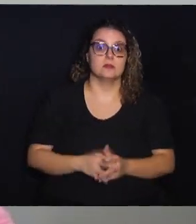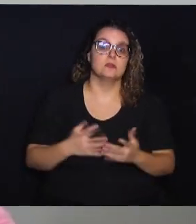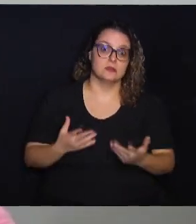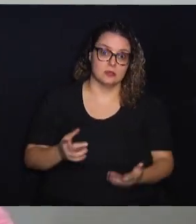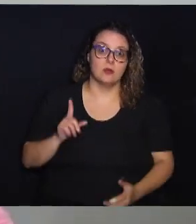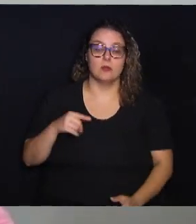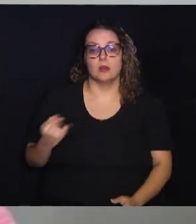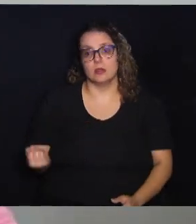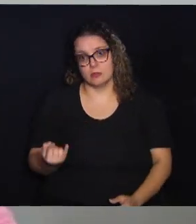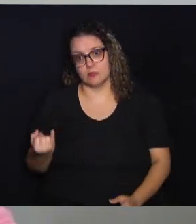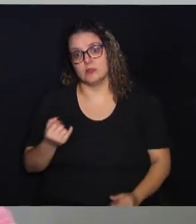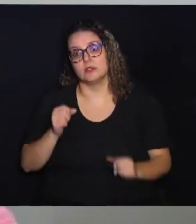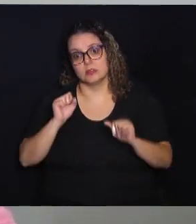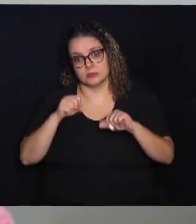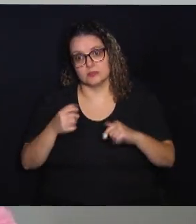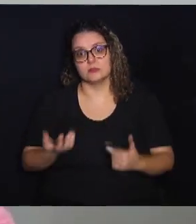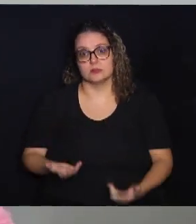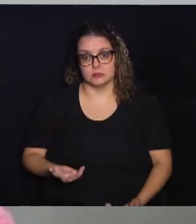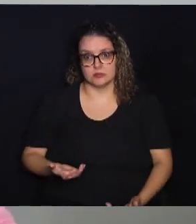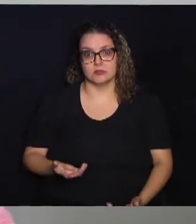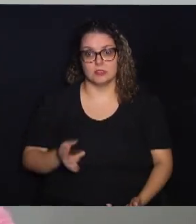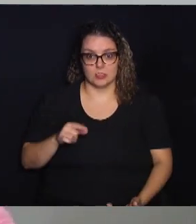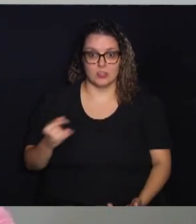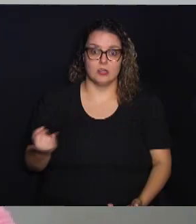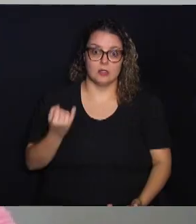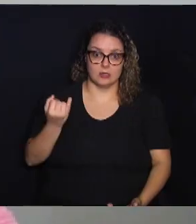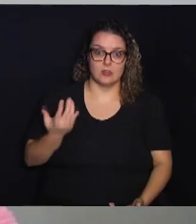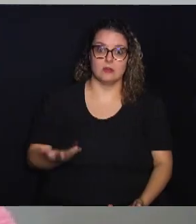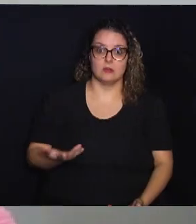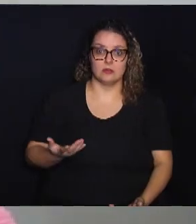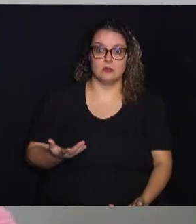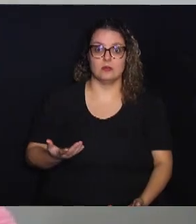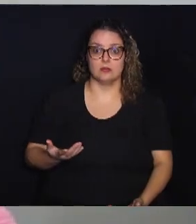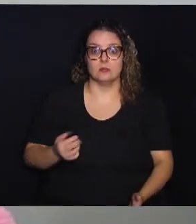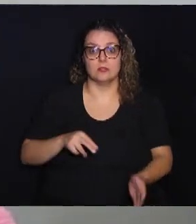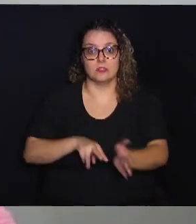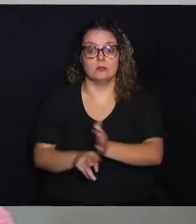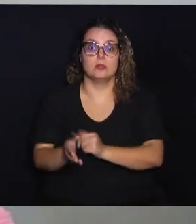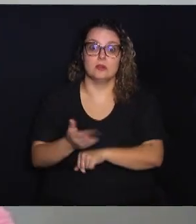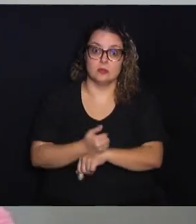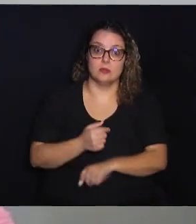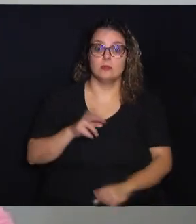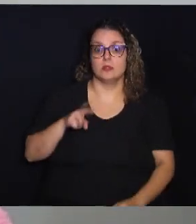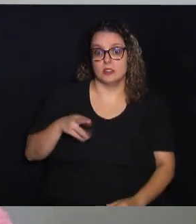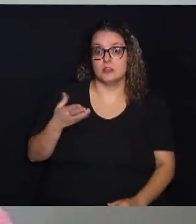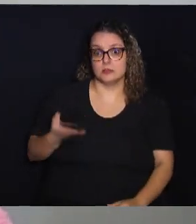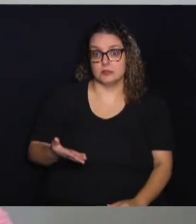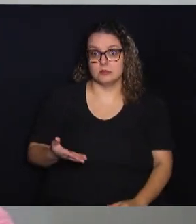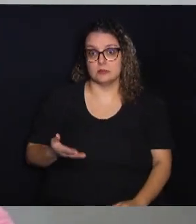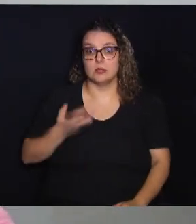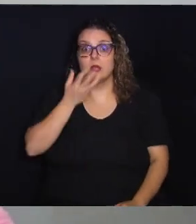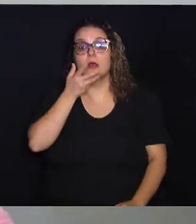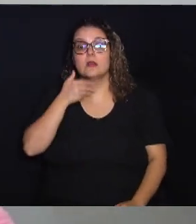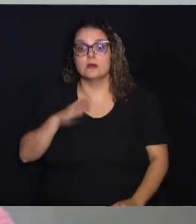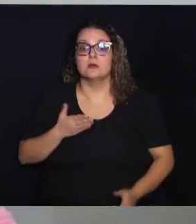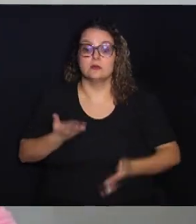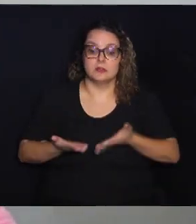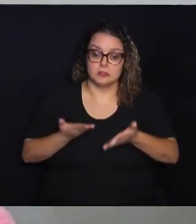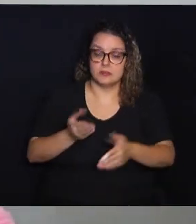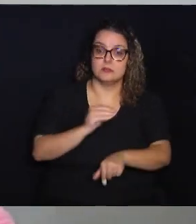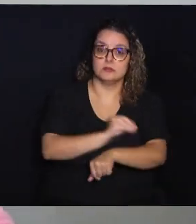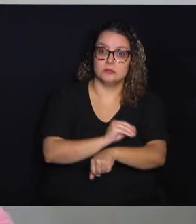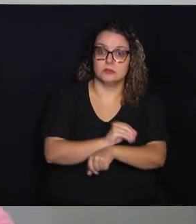é interessante sim, é muito importante esse diagnóstico precoce por conta disso, porque essa criança ela vai ter um cuidado